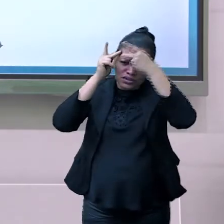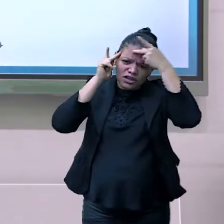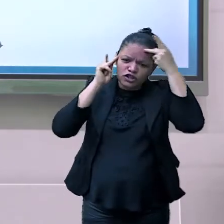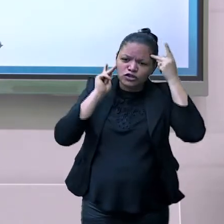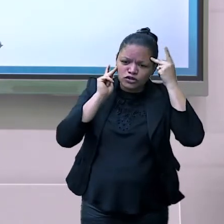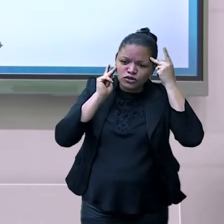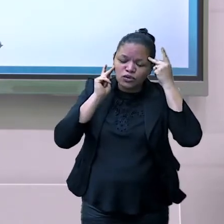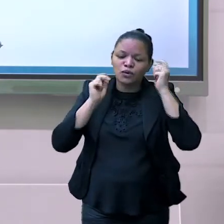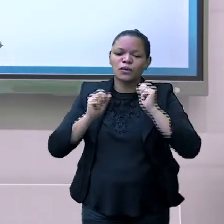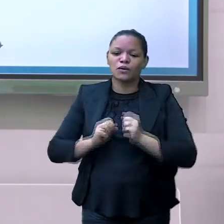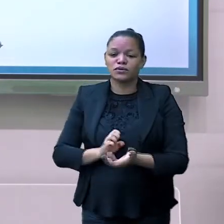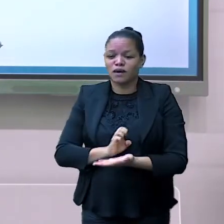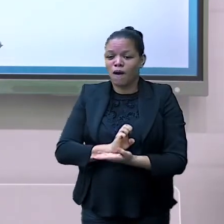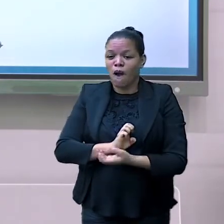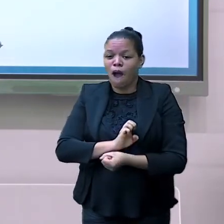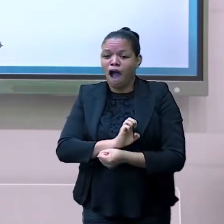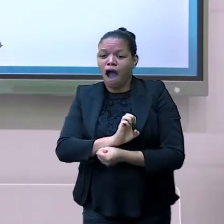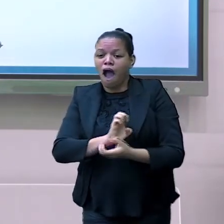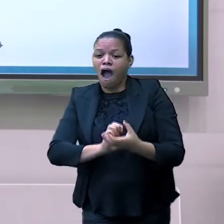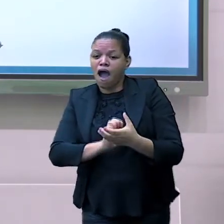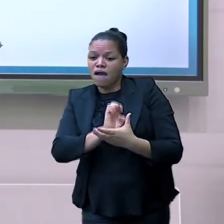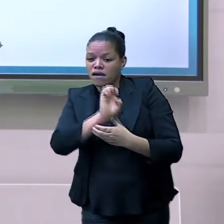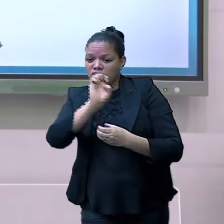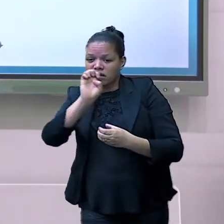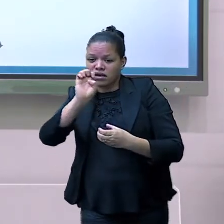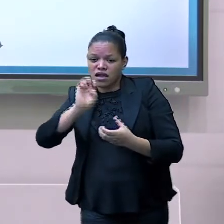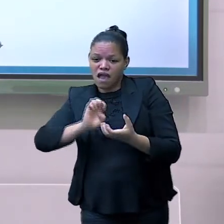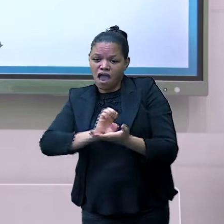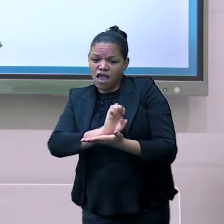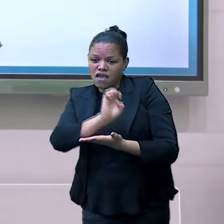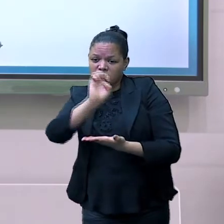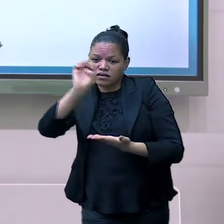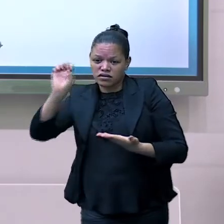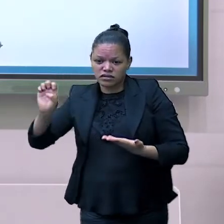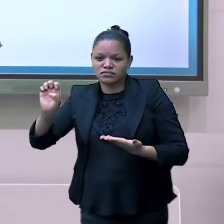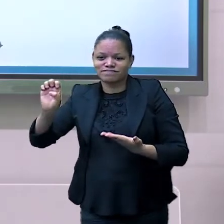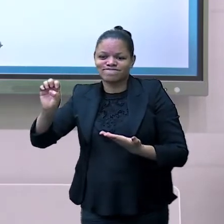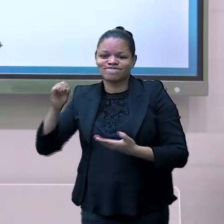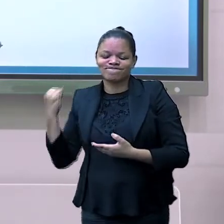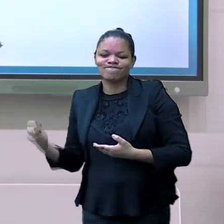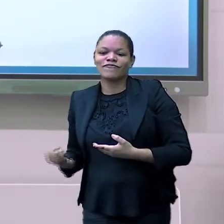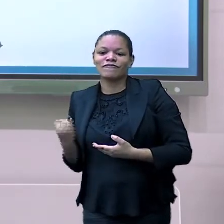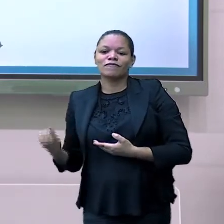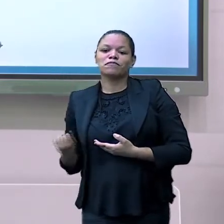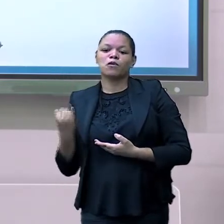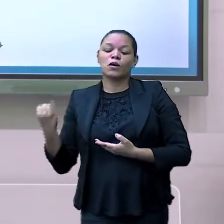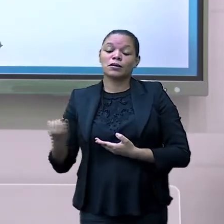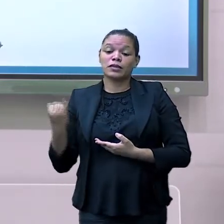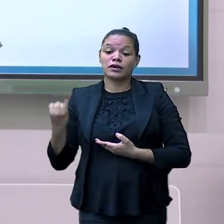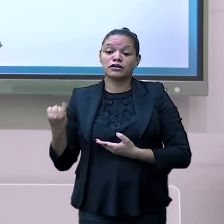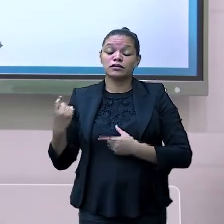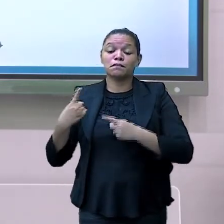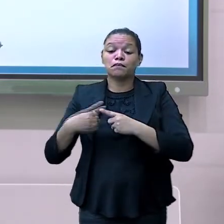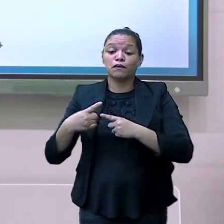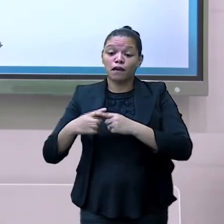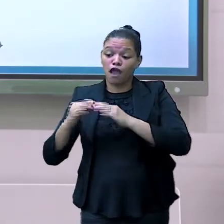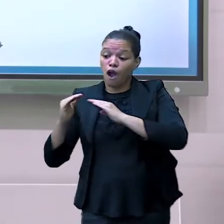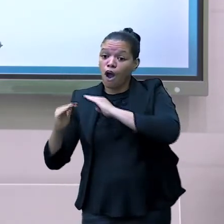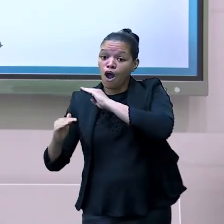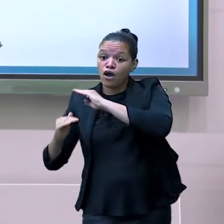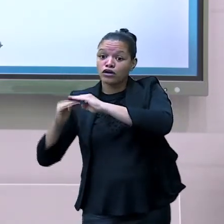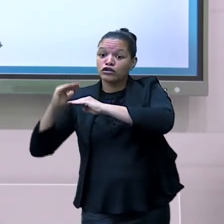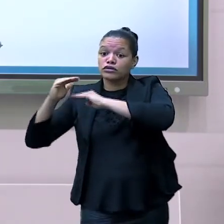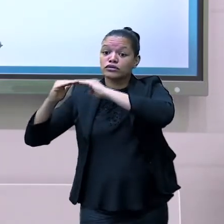Então, a exportação do país, ela tem essa grande importância, né? Além de alavancar a economia do país e também